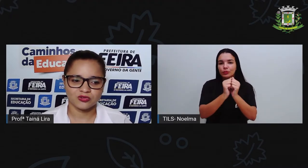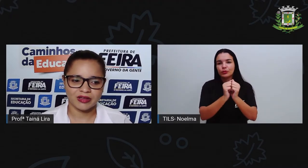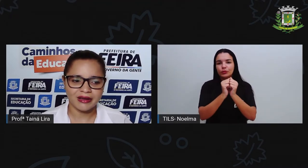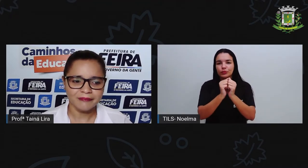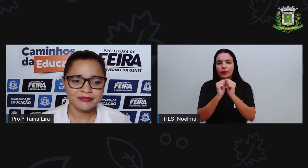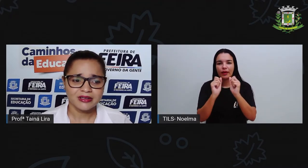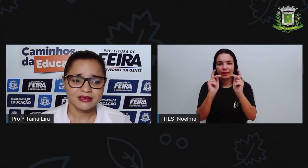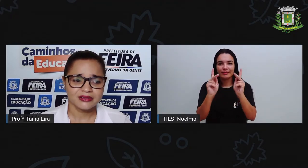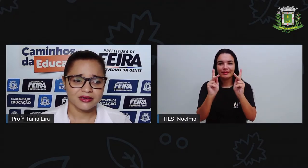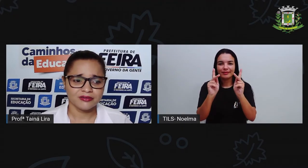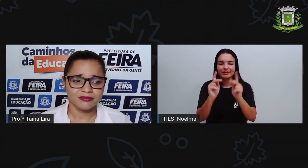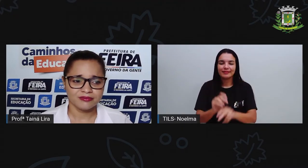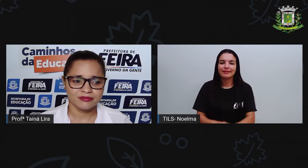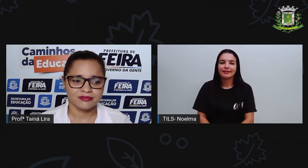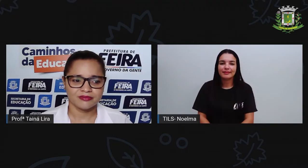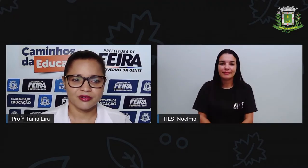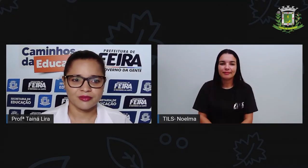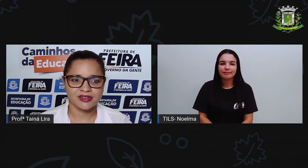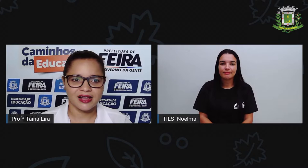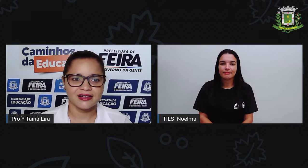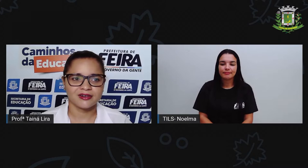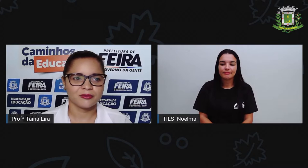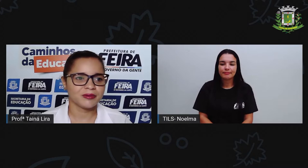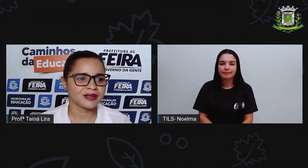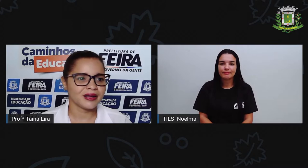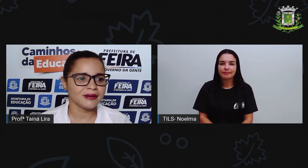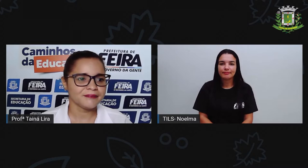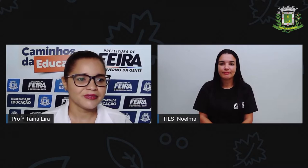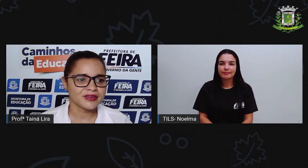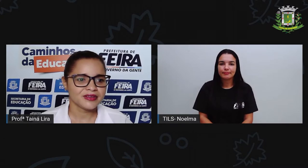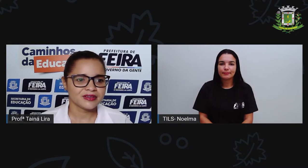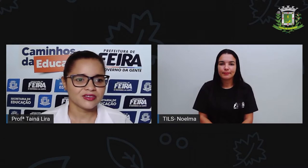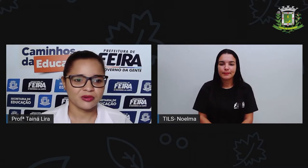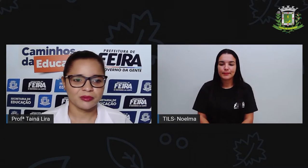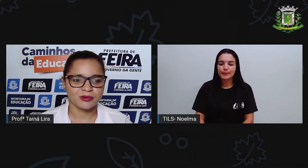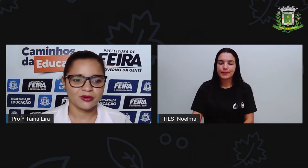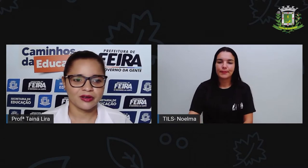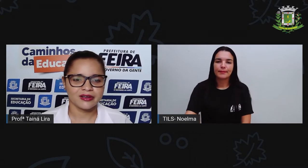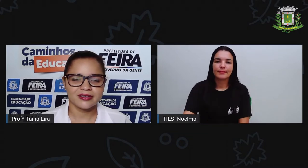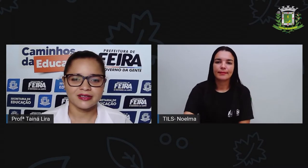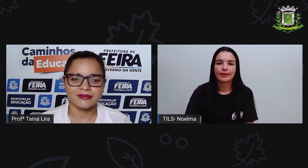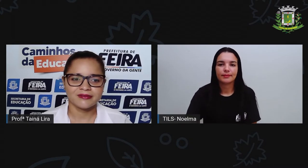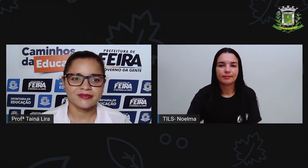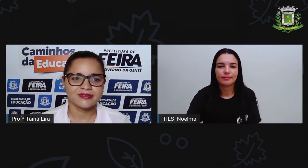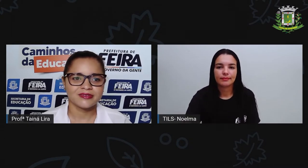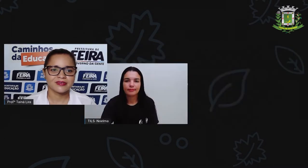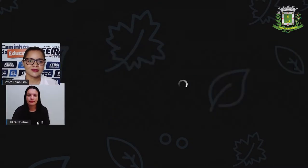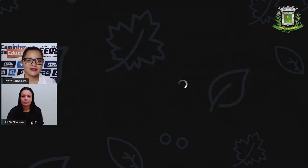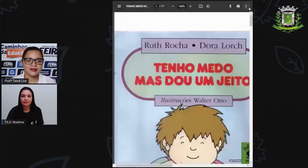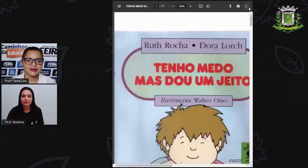juntinho, tá? Então, vamos lá acompanhar, deixa eu colocar aqui.